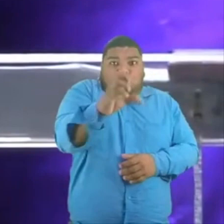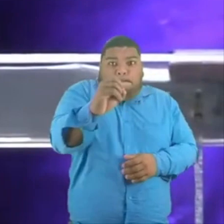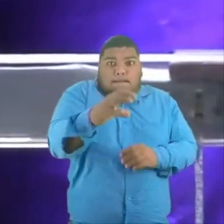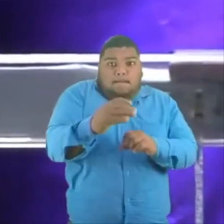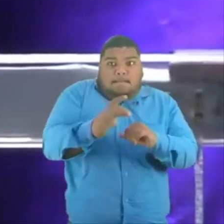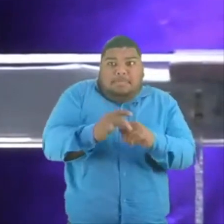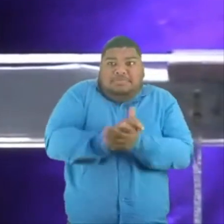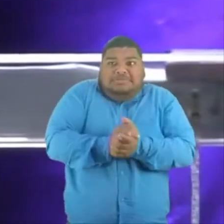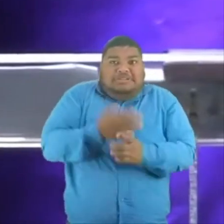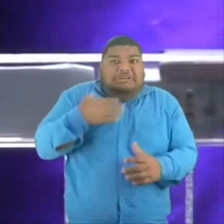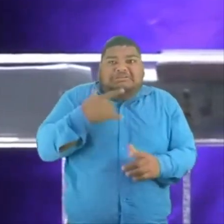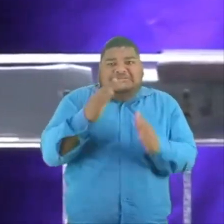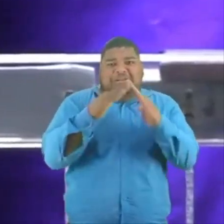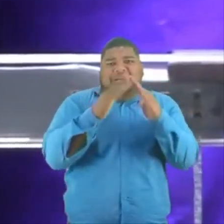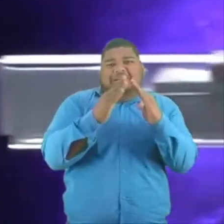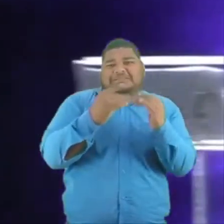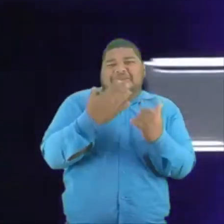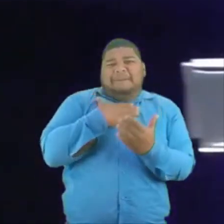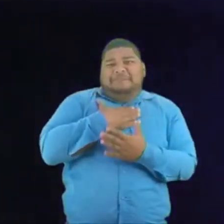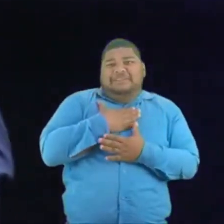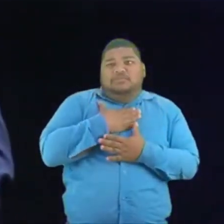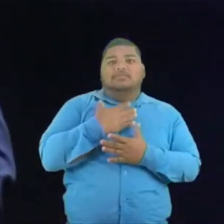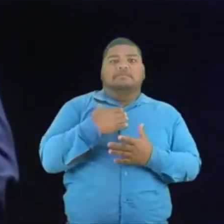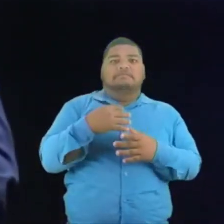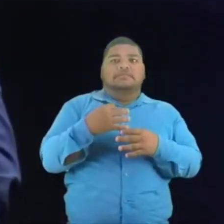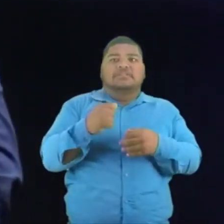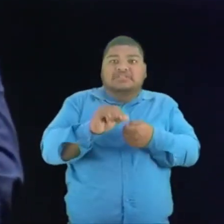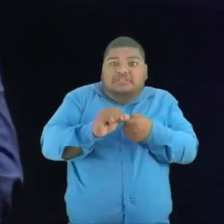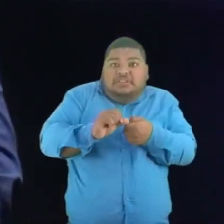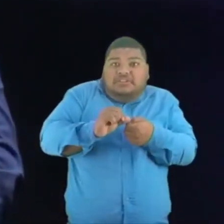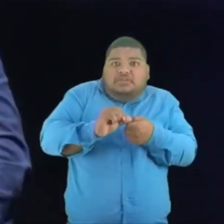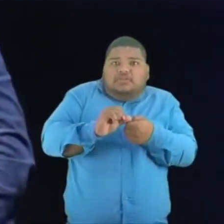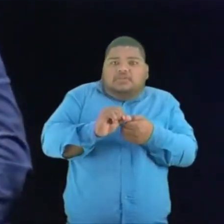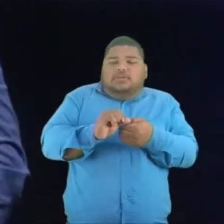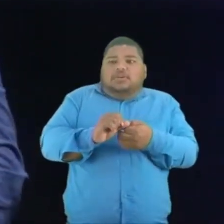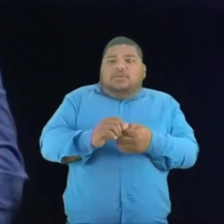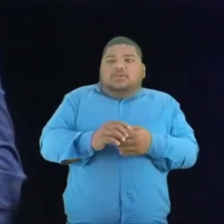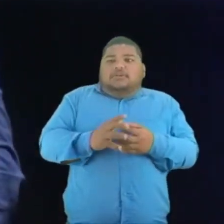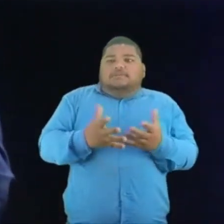eu ainda não tenho minha casa própria. Eu preciso me mexer.